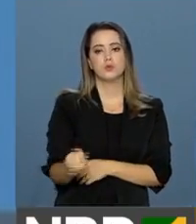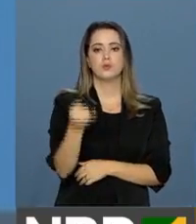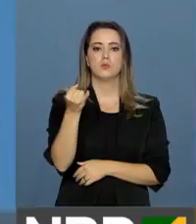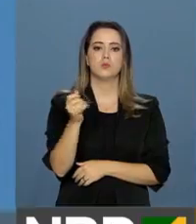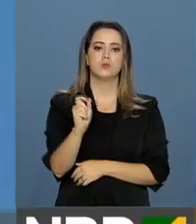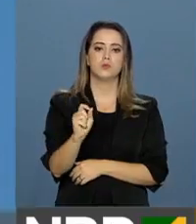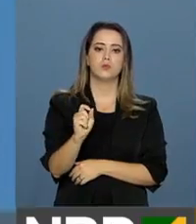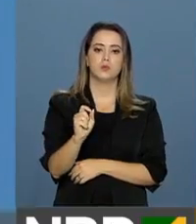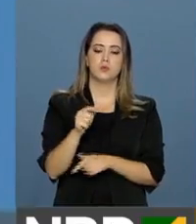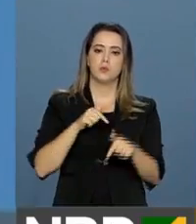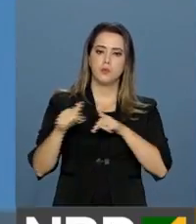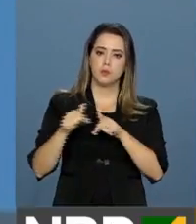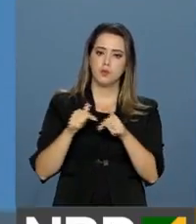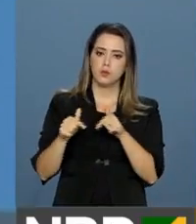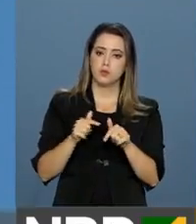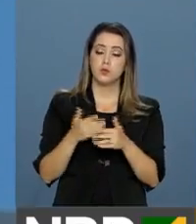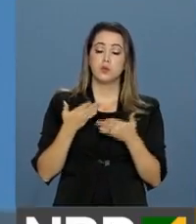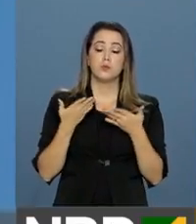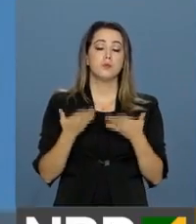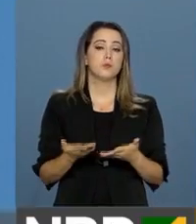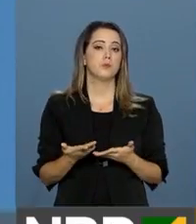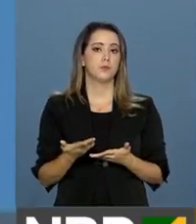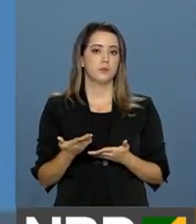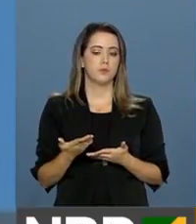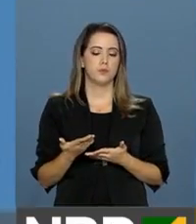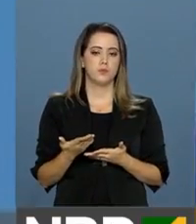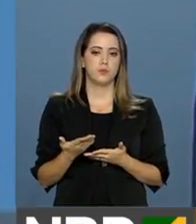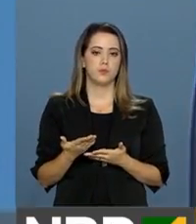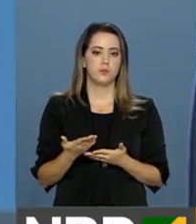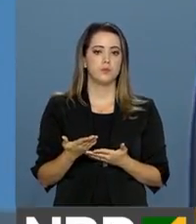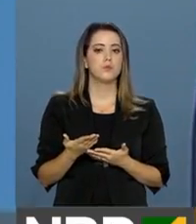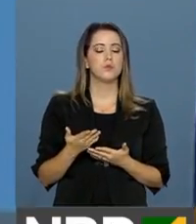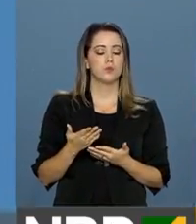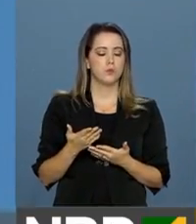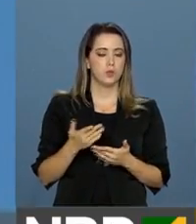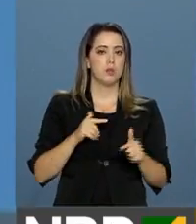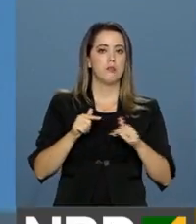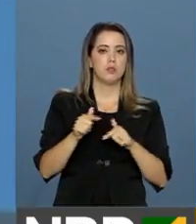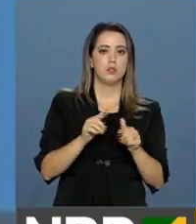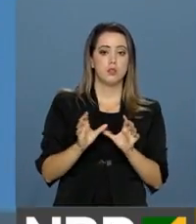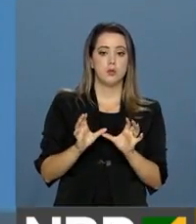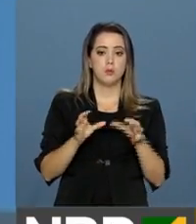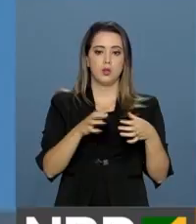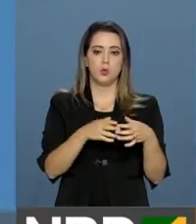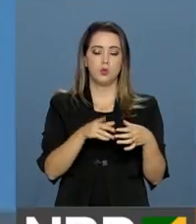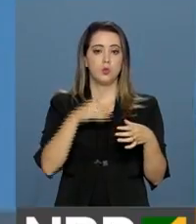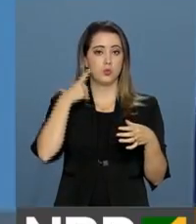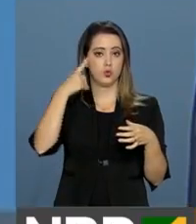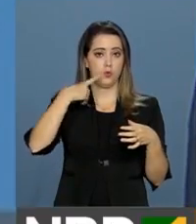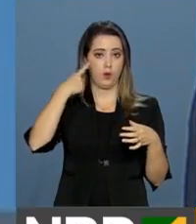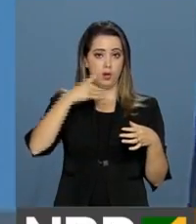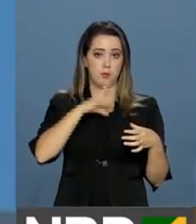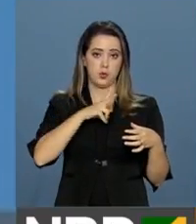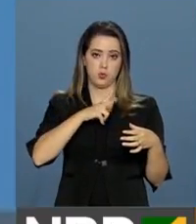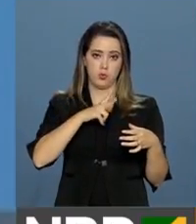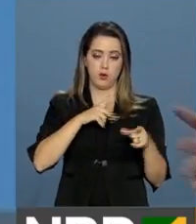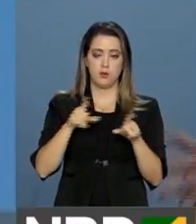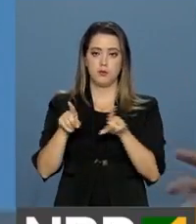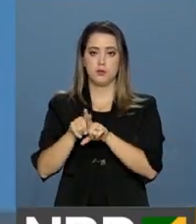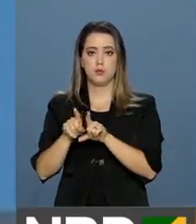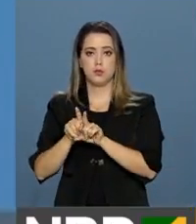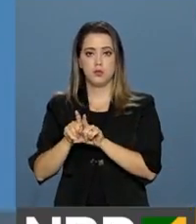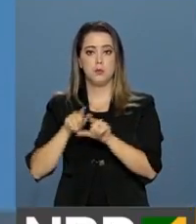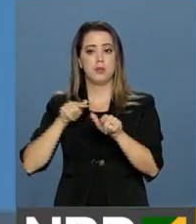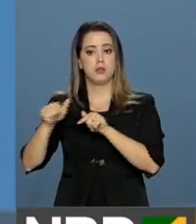de trabalhar muito nessa área tanto na área da advocacia privada como na área